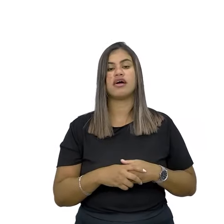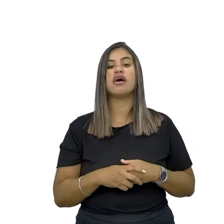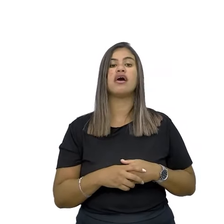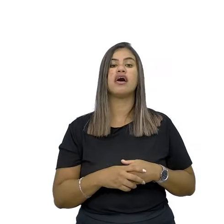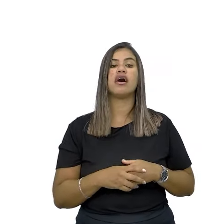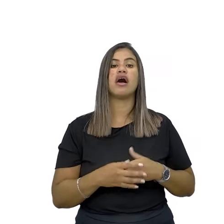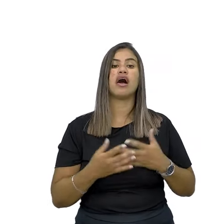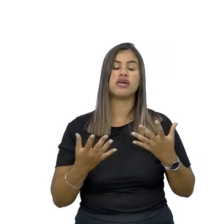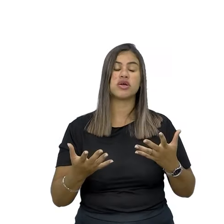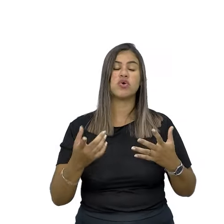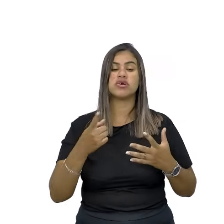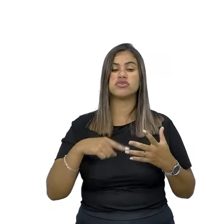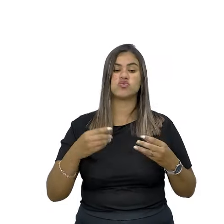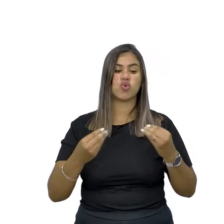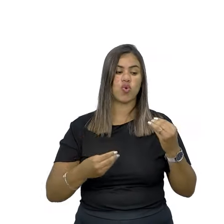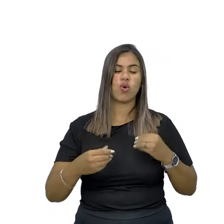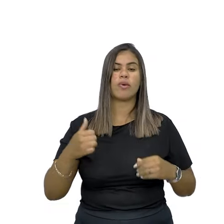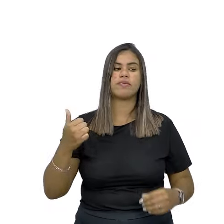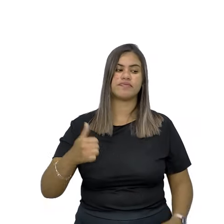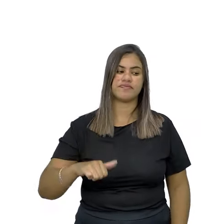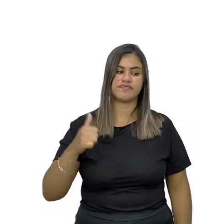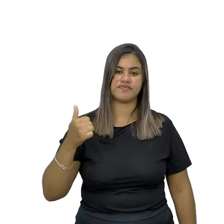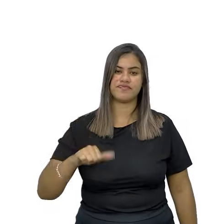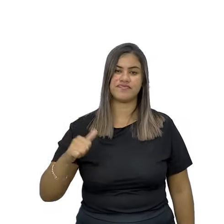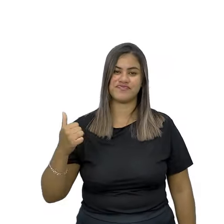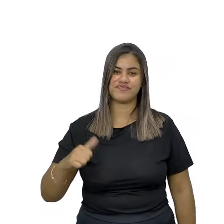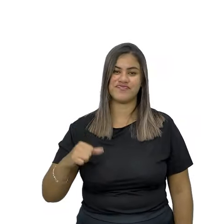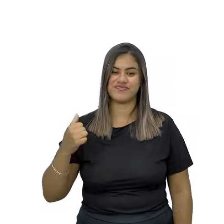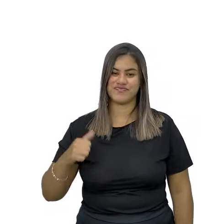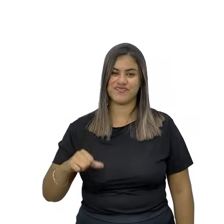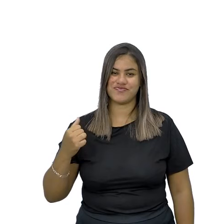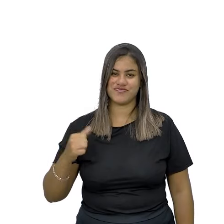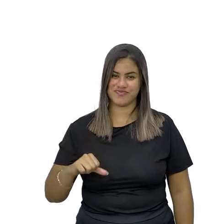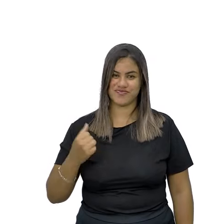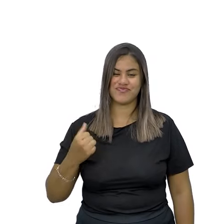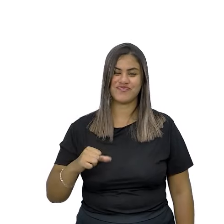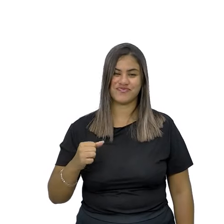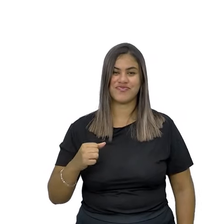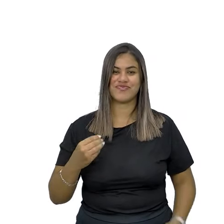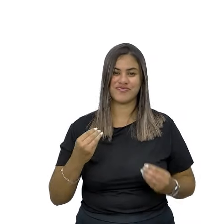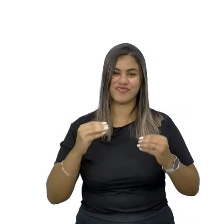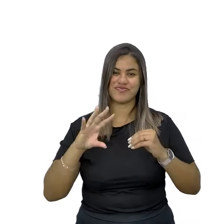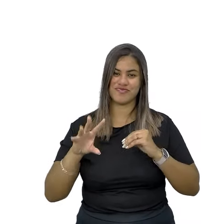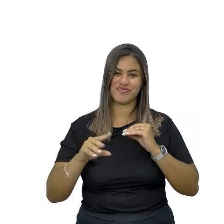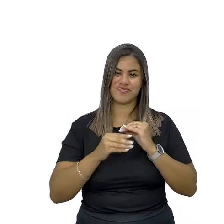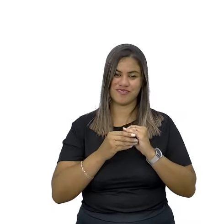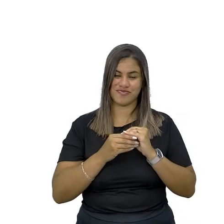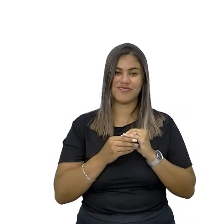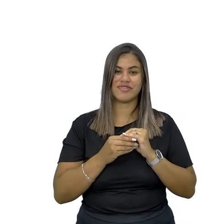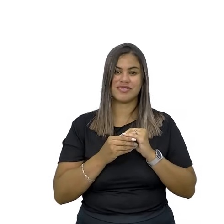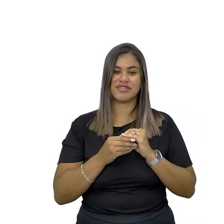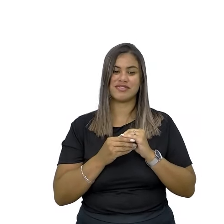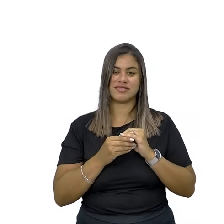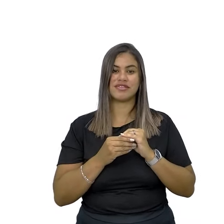gente puxar essas avaliações para dar uma incrementada na aula e fazer essa